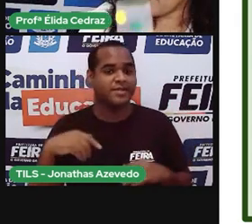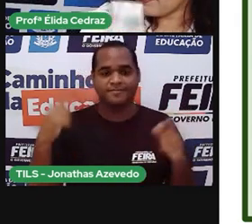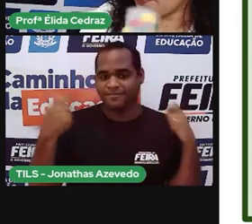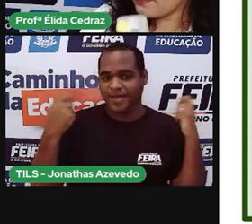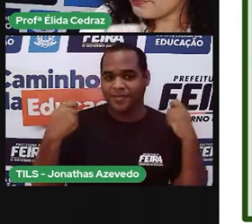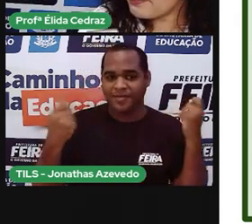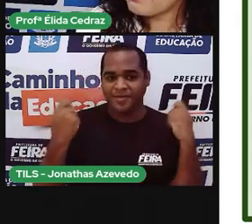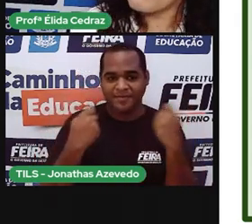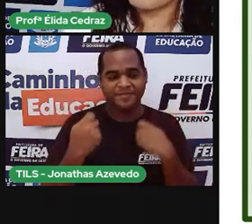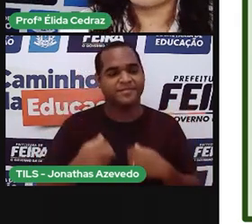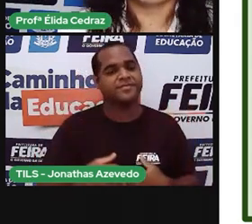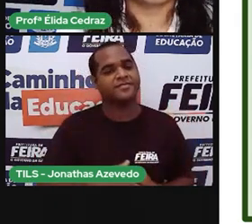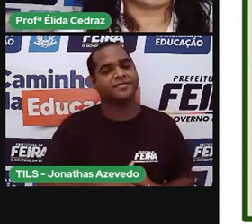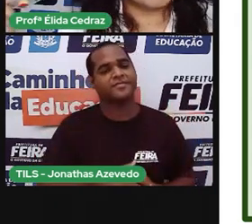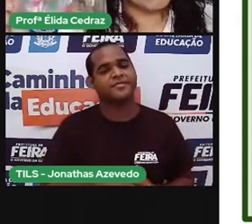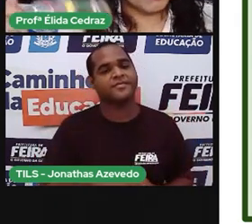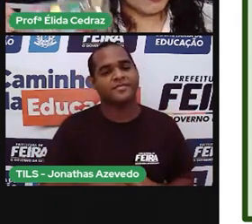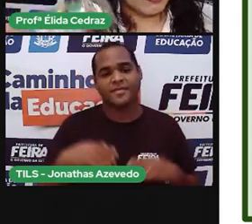questionar